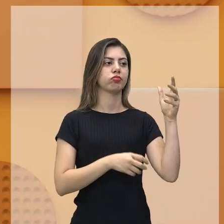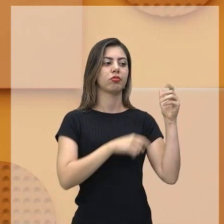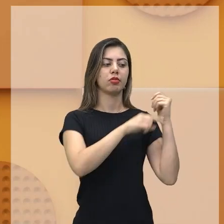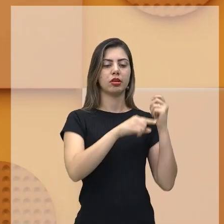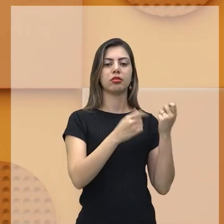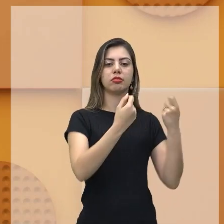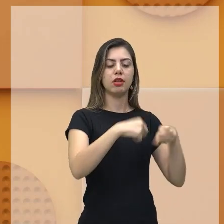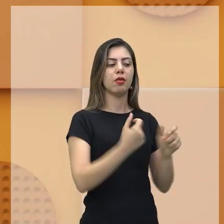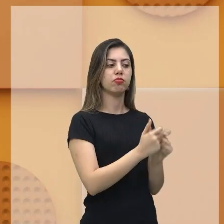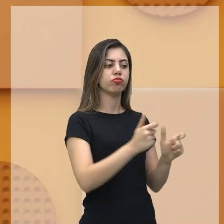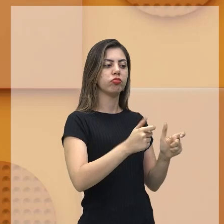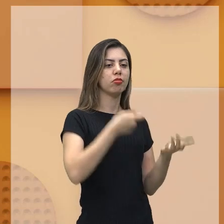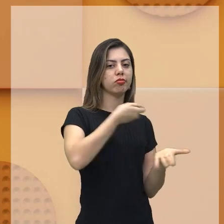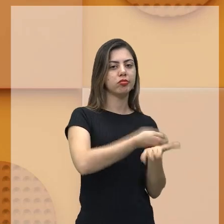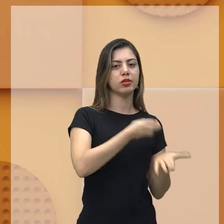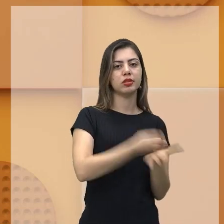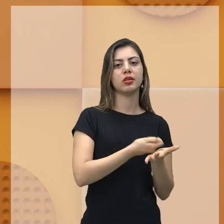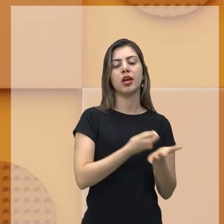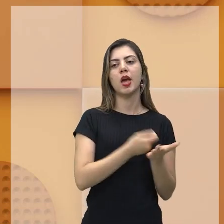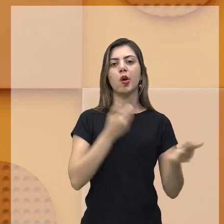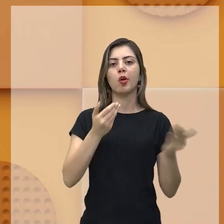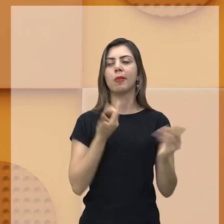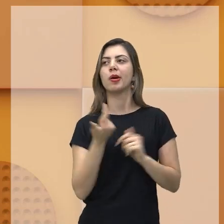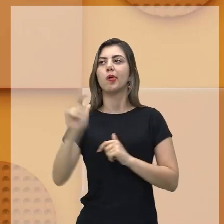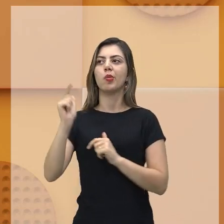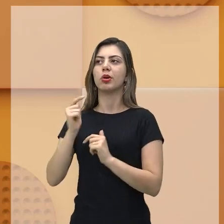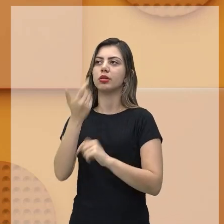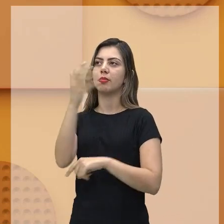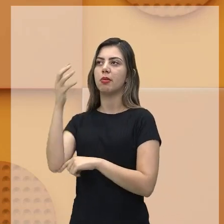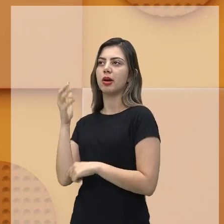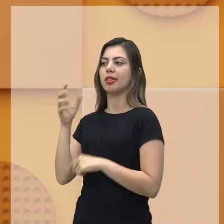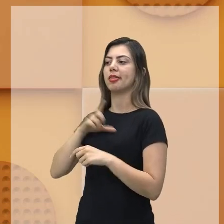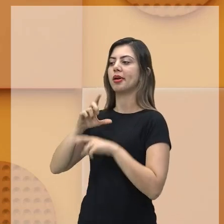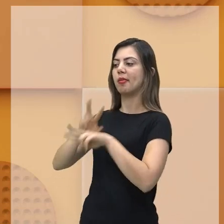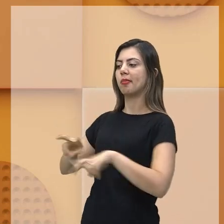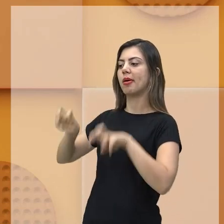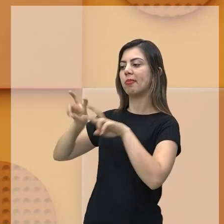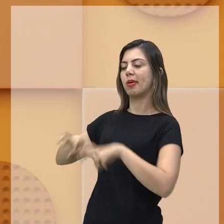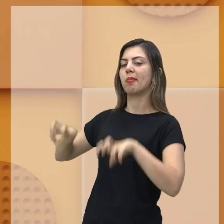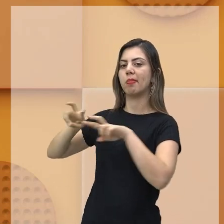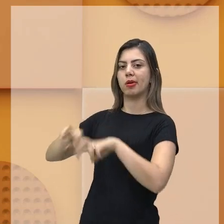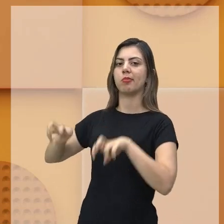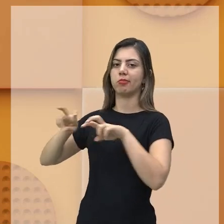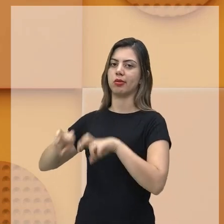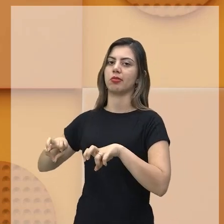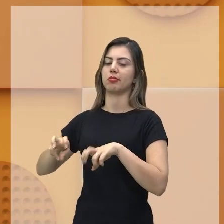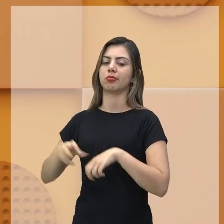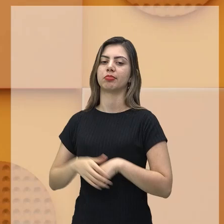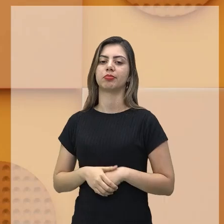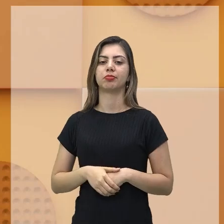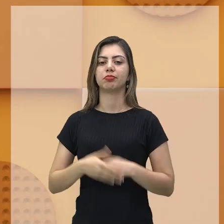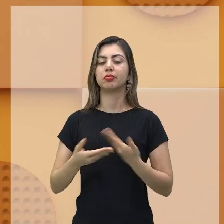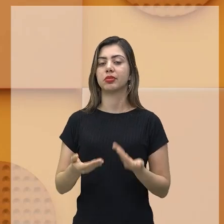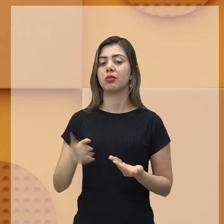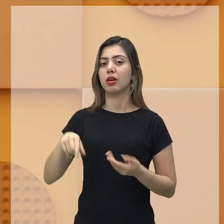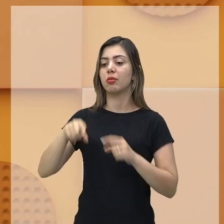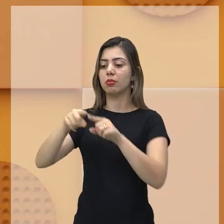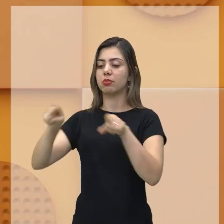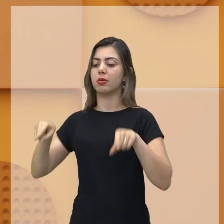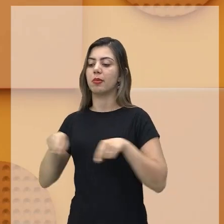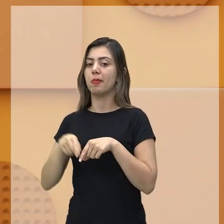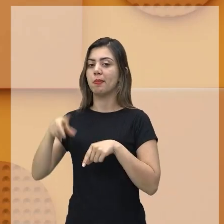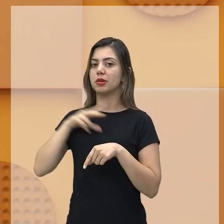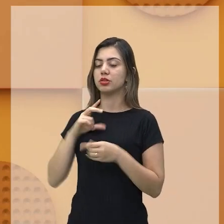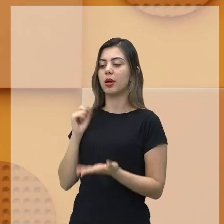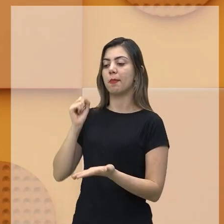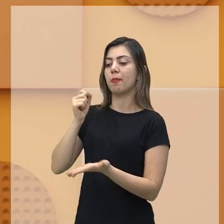muito mais rígido do que as terras que estão sendo exploradas de forma privada, tá, gente? Que são propriedade privada de